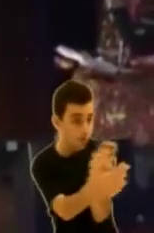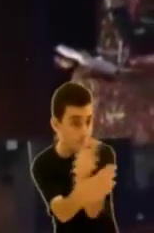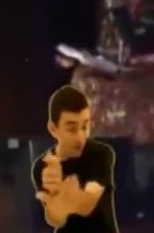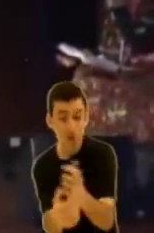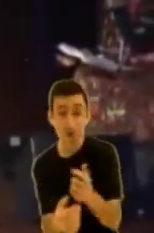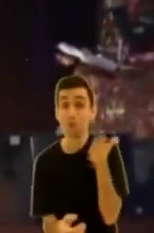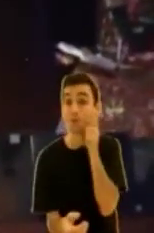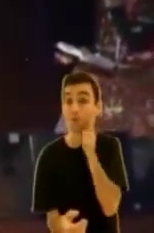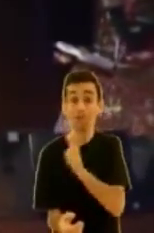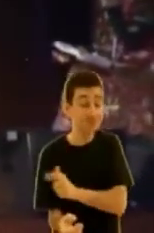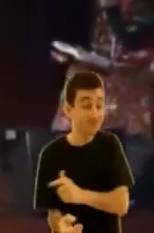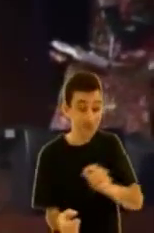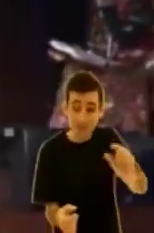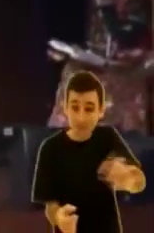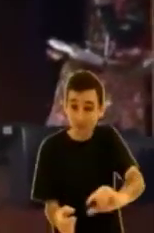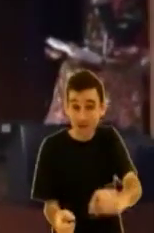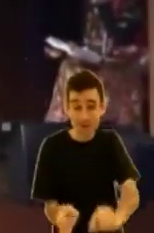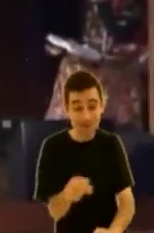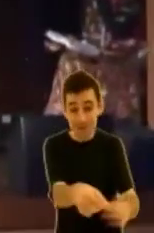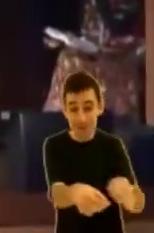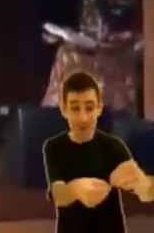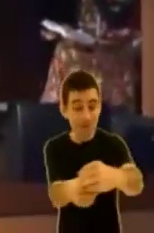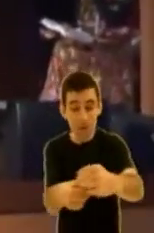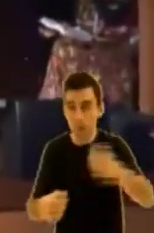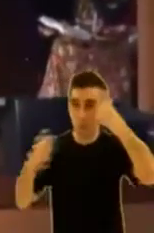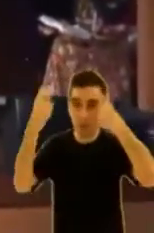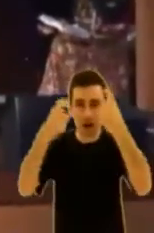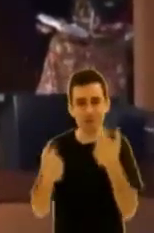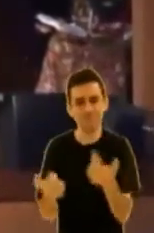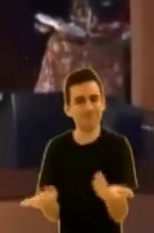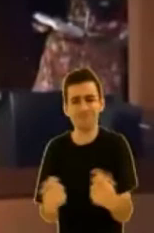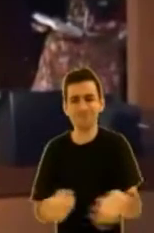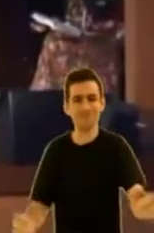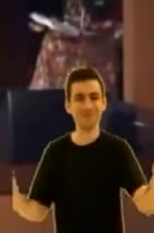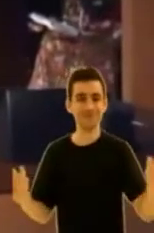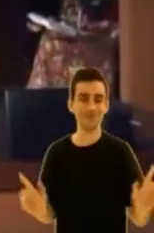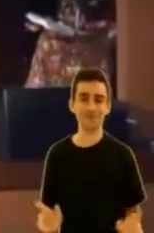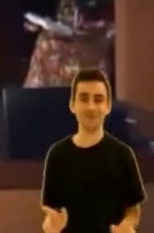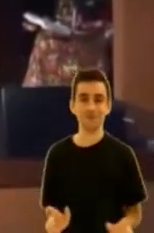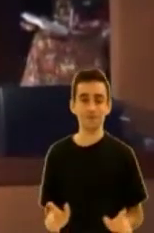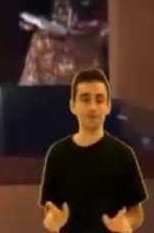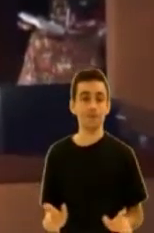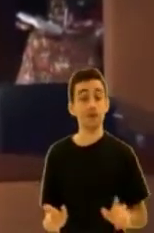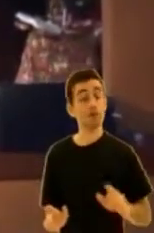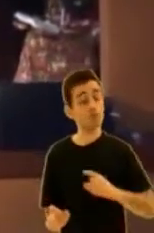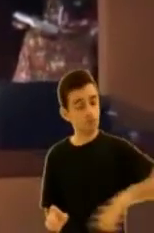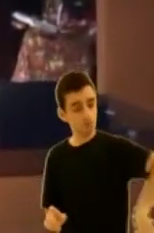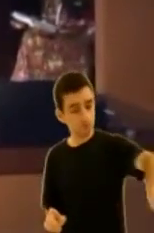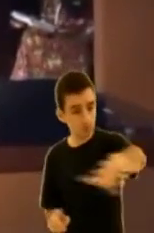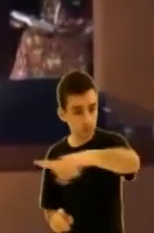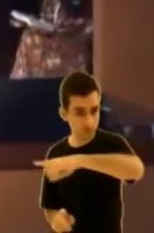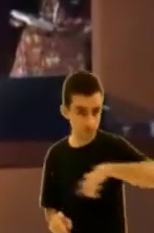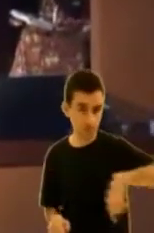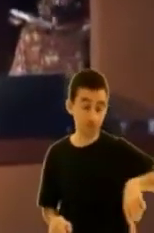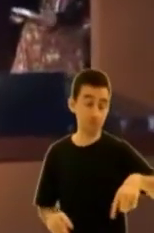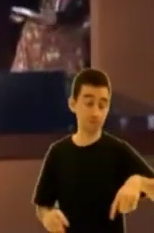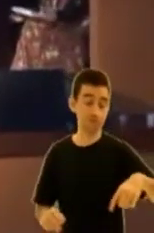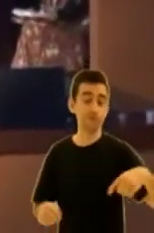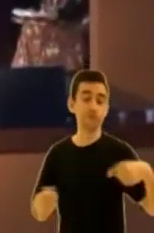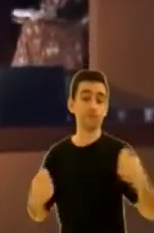desse investimento. Bom, tudo isso só é possível fazer se nós